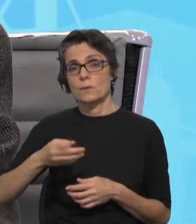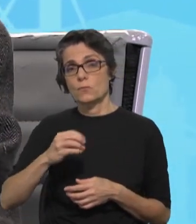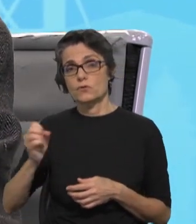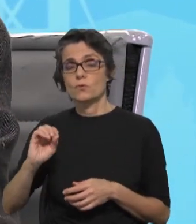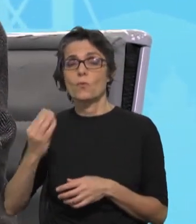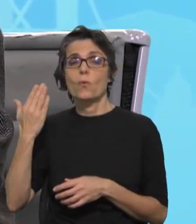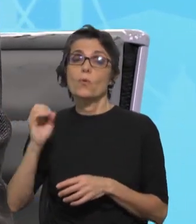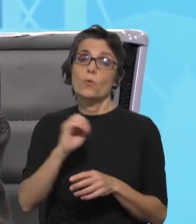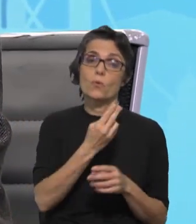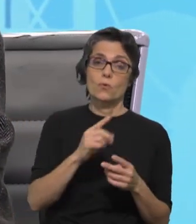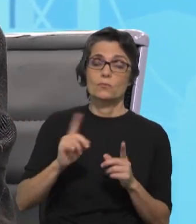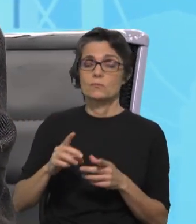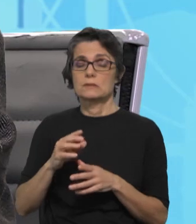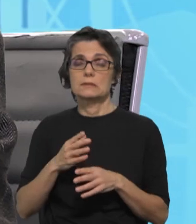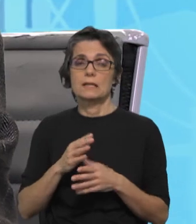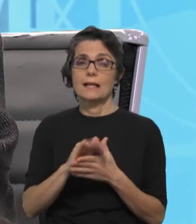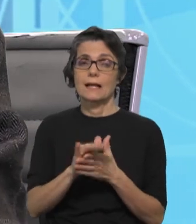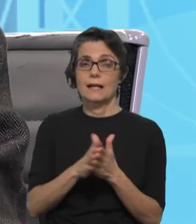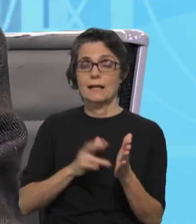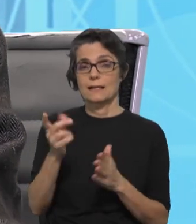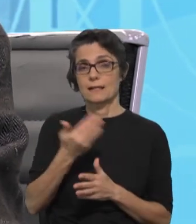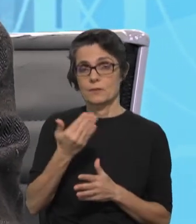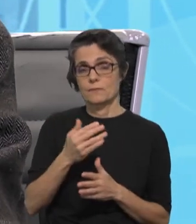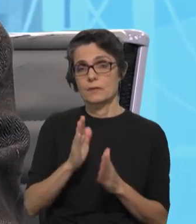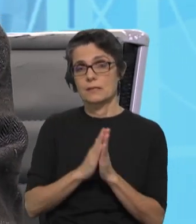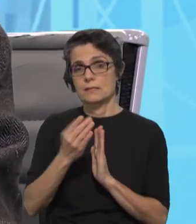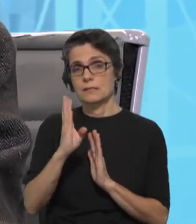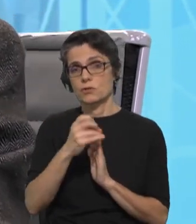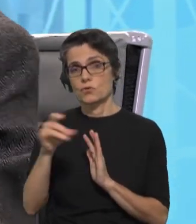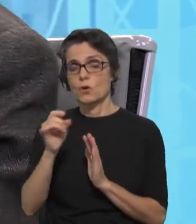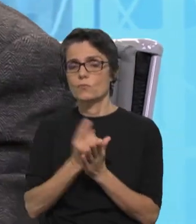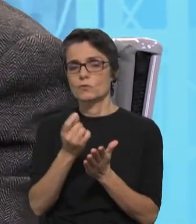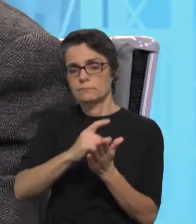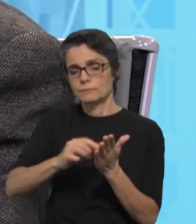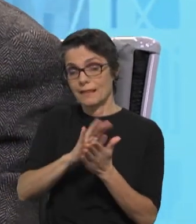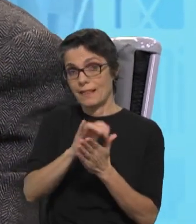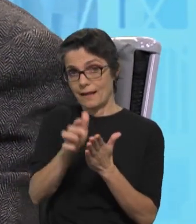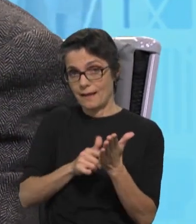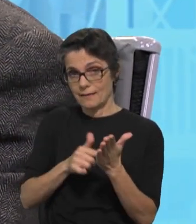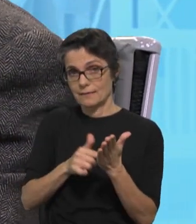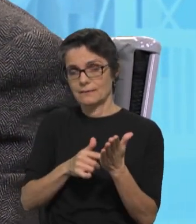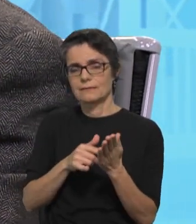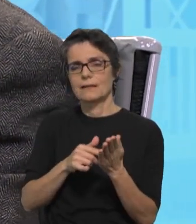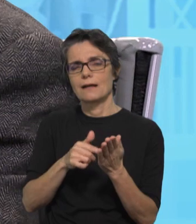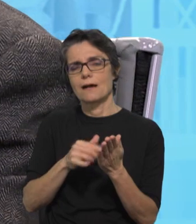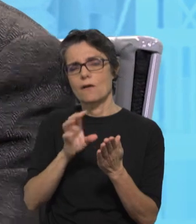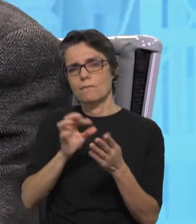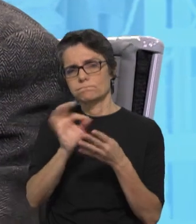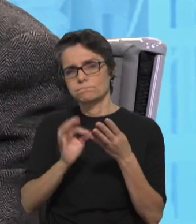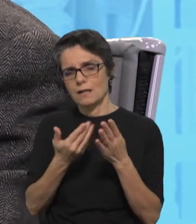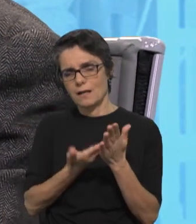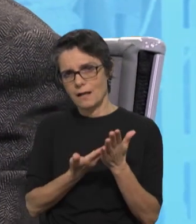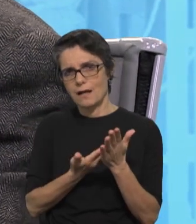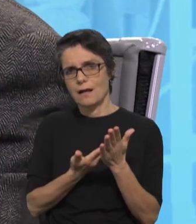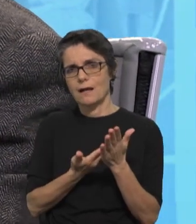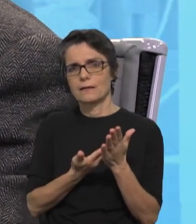João. Porque São João fornece critérios objetivos para verificar a